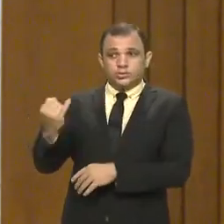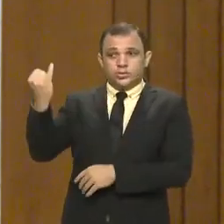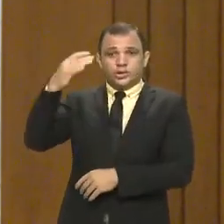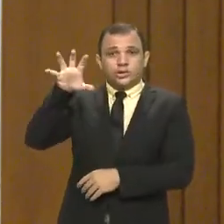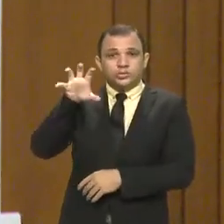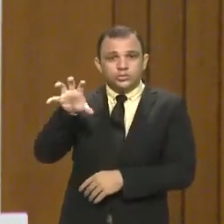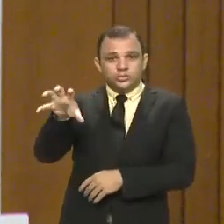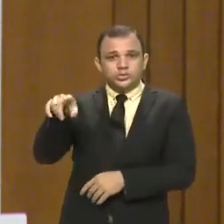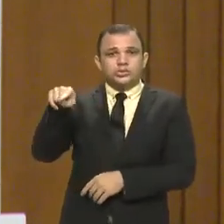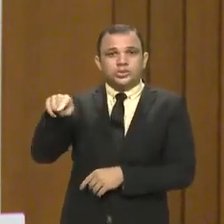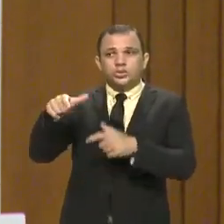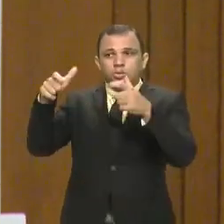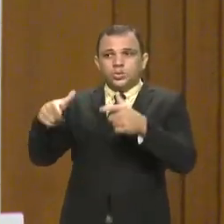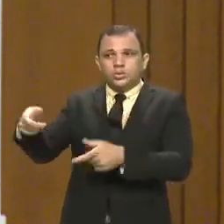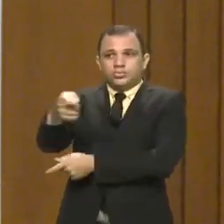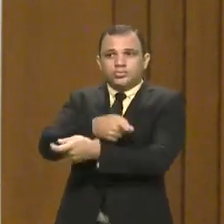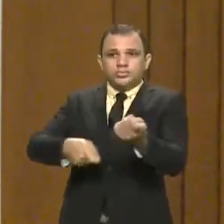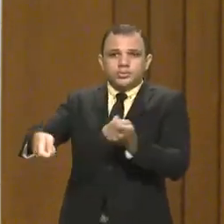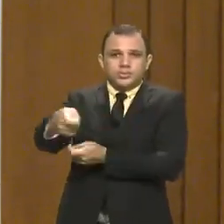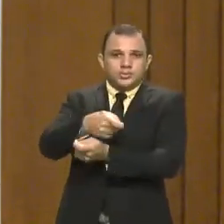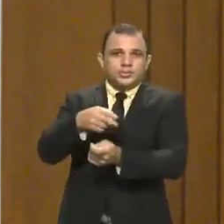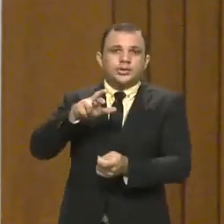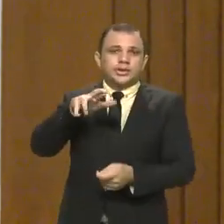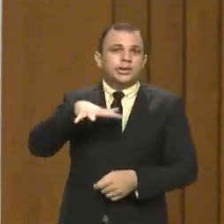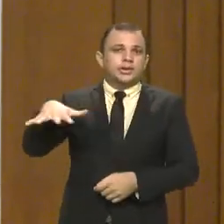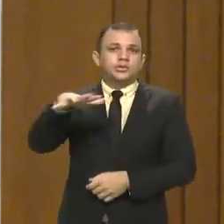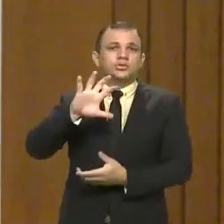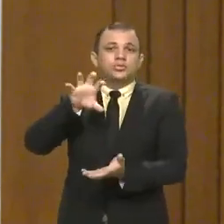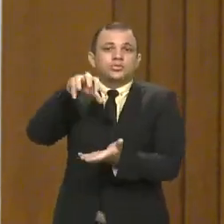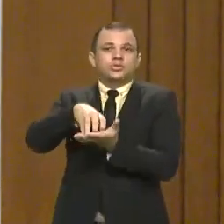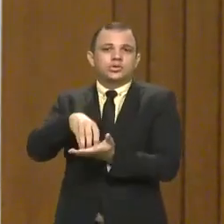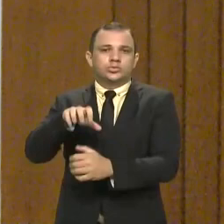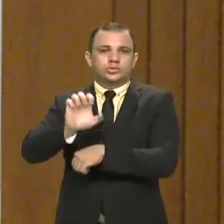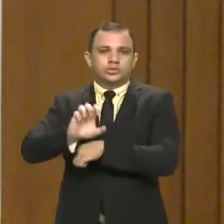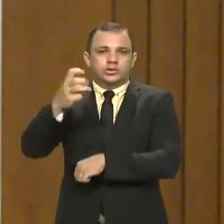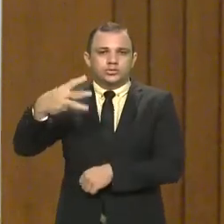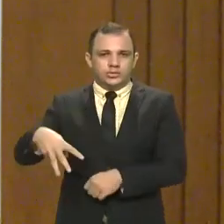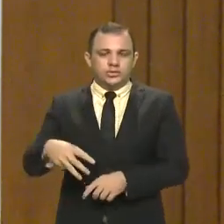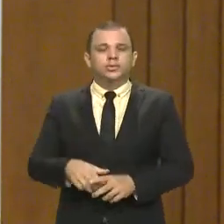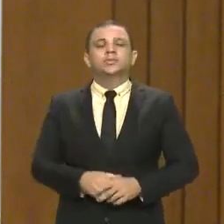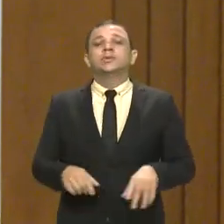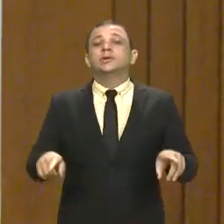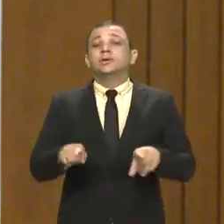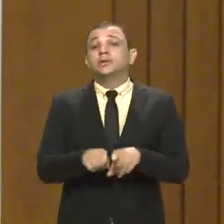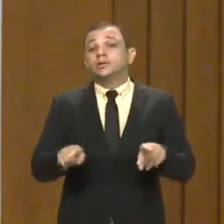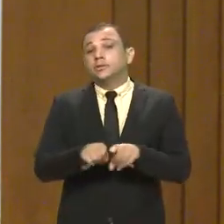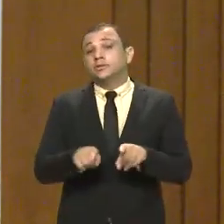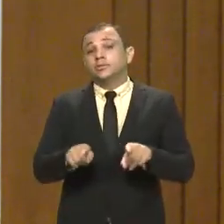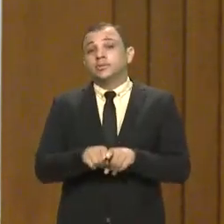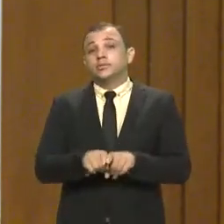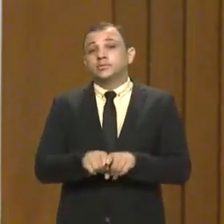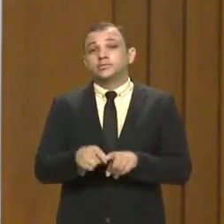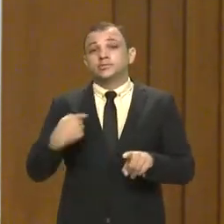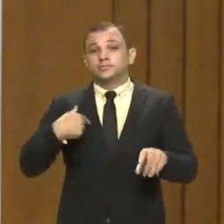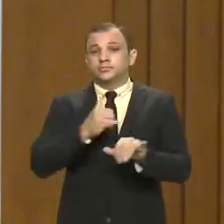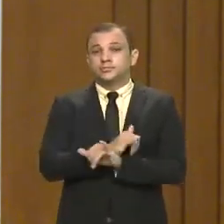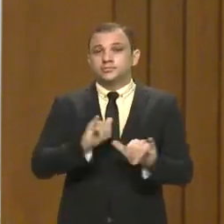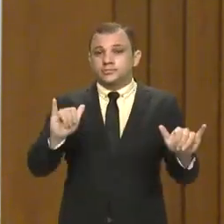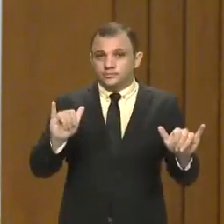um polo comercial na região central do estado do Maranhão, assim também como